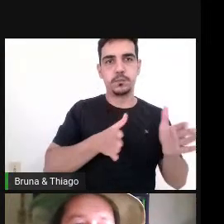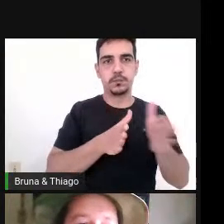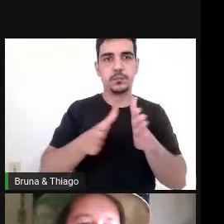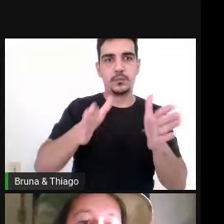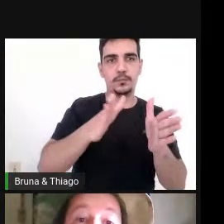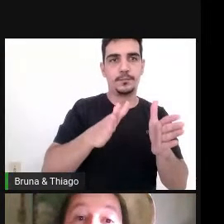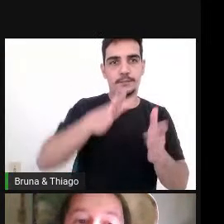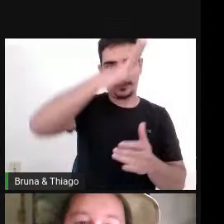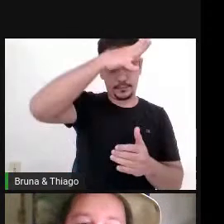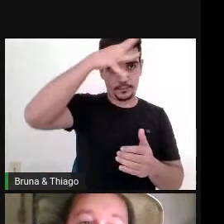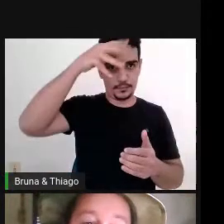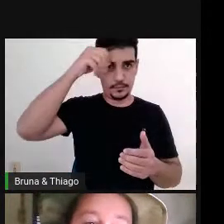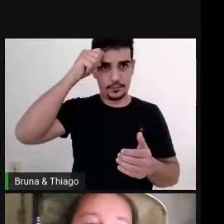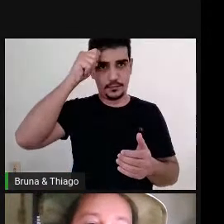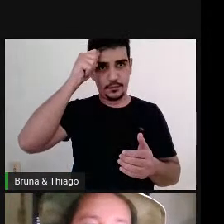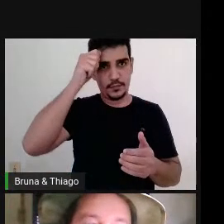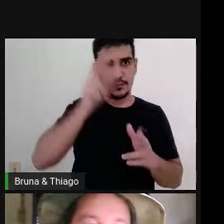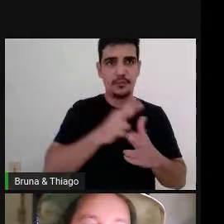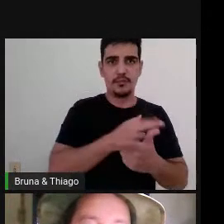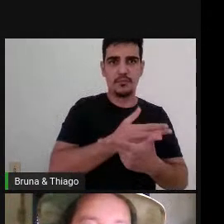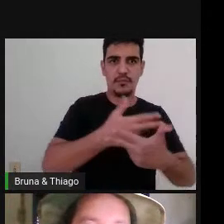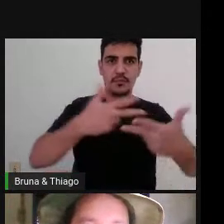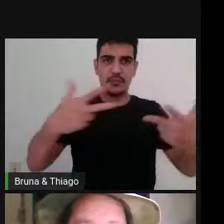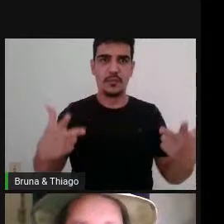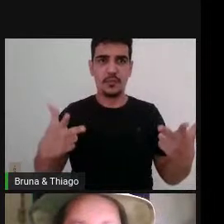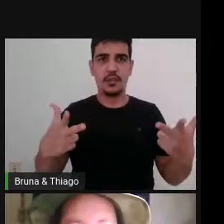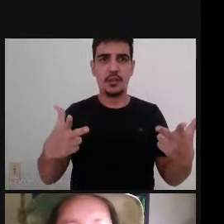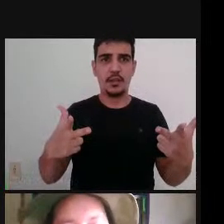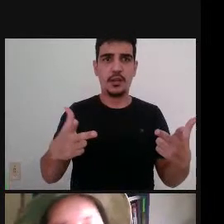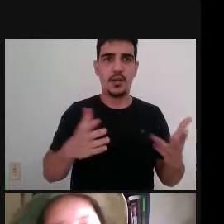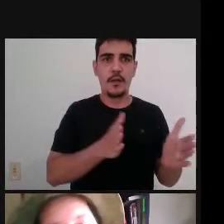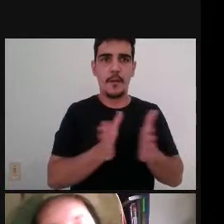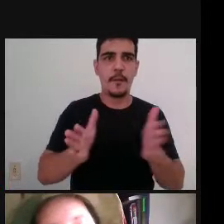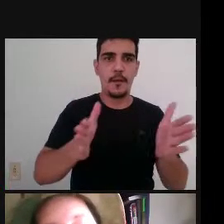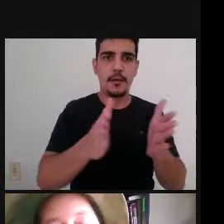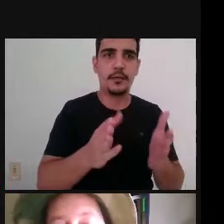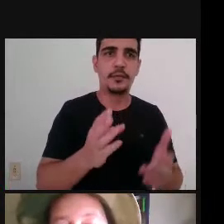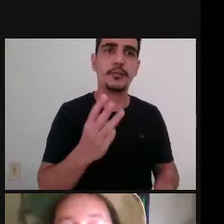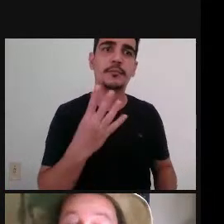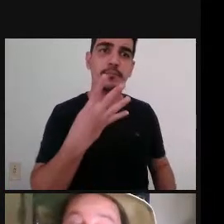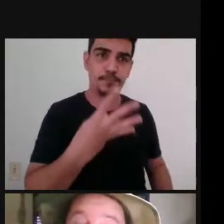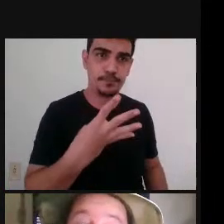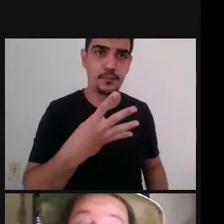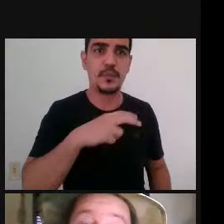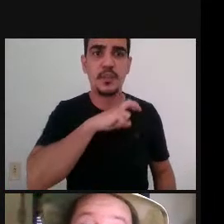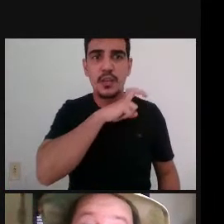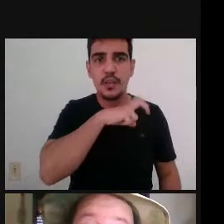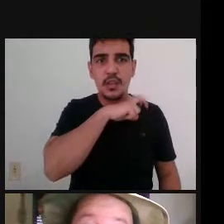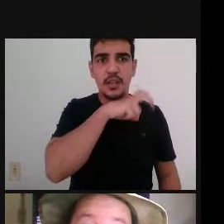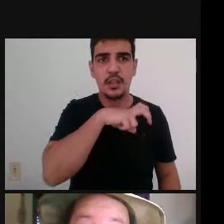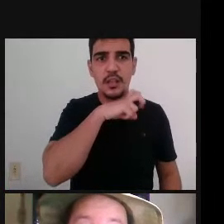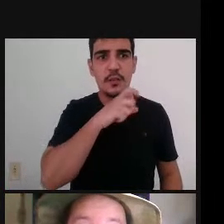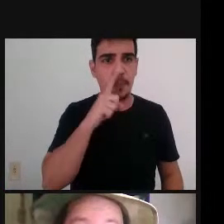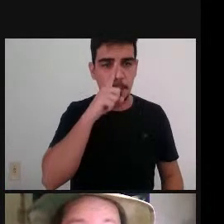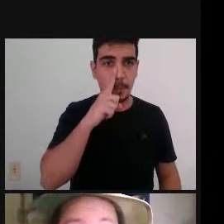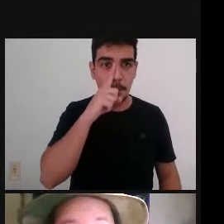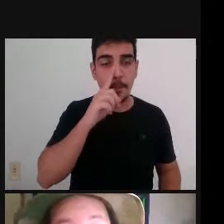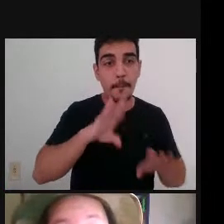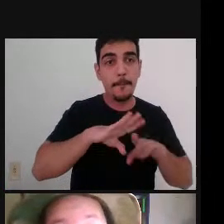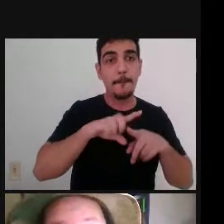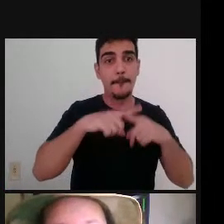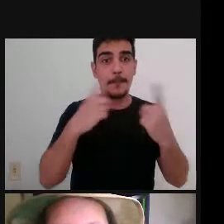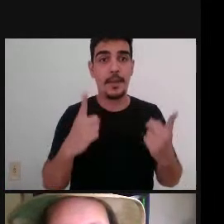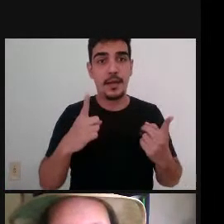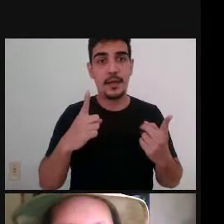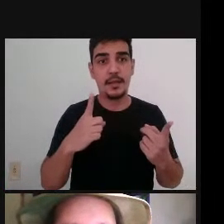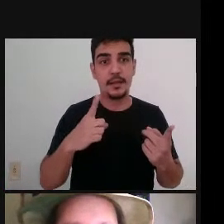com muitos acidentes por cobras. Esse acidente ofídico aqui são as quatro serpentes que eu comentei com vocês. Embora na Amazônia, a cascavel